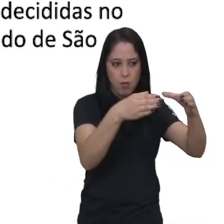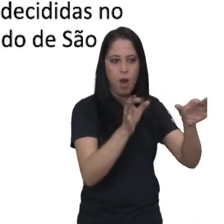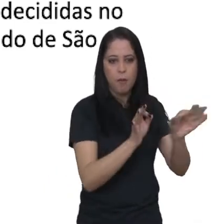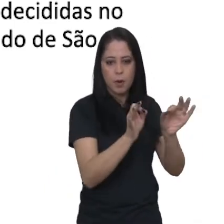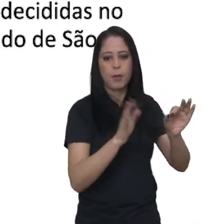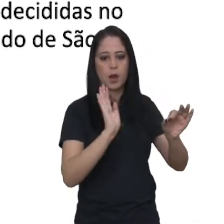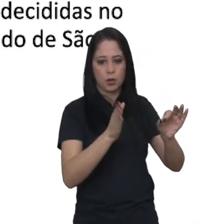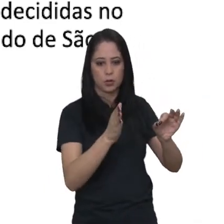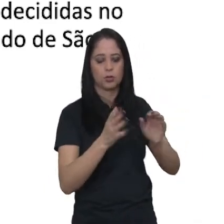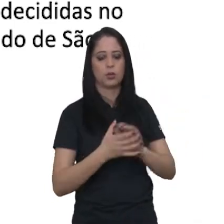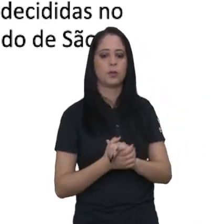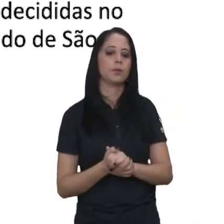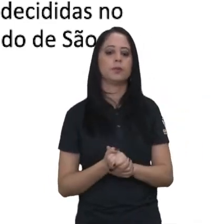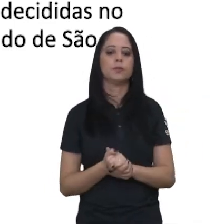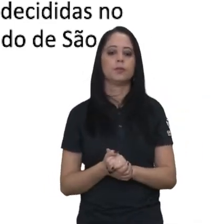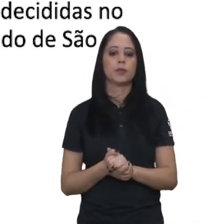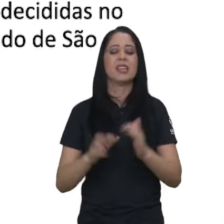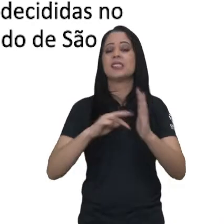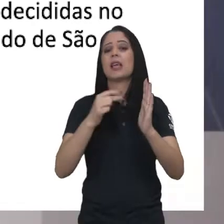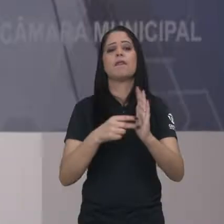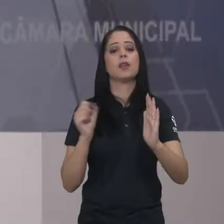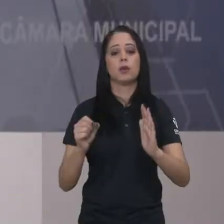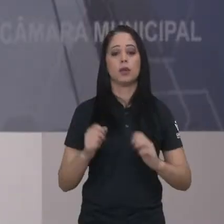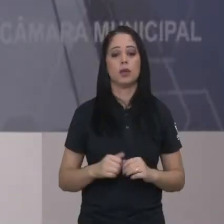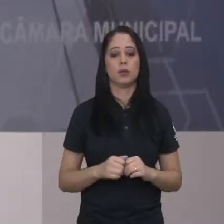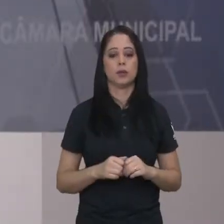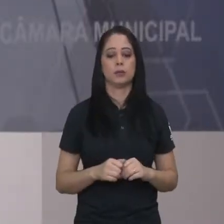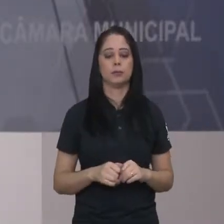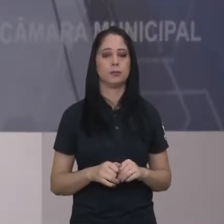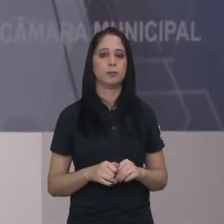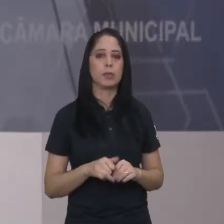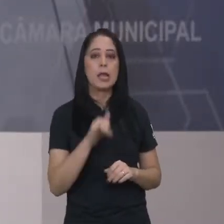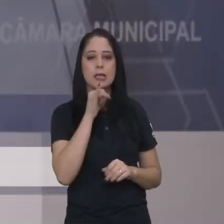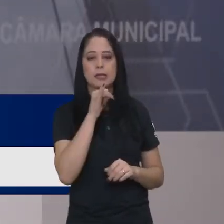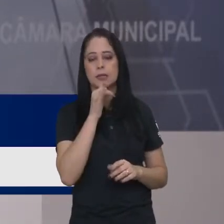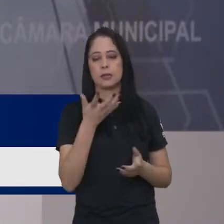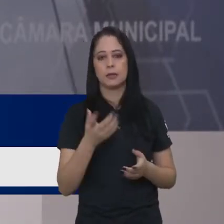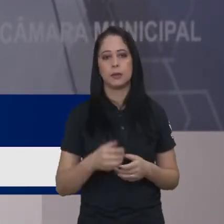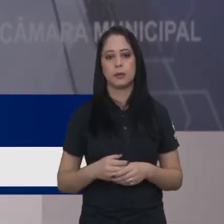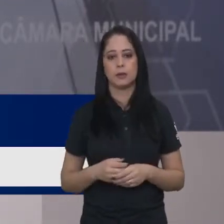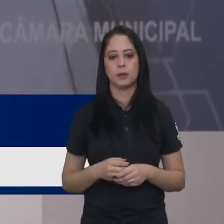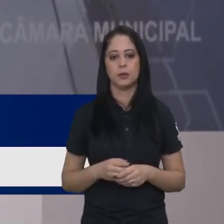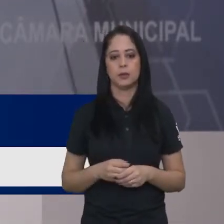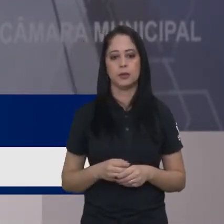envolvendo 23 procedimentos de regularização. Significa o seguinte, você tem lá,